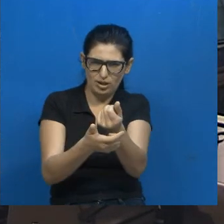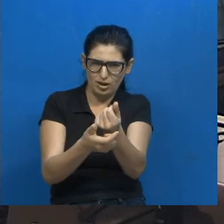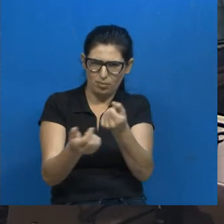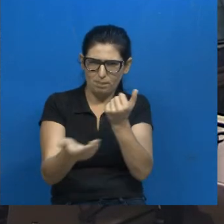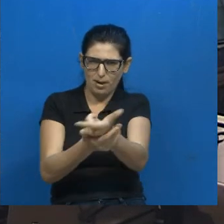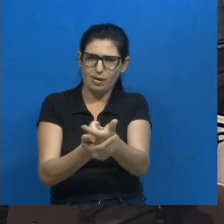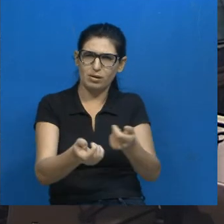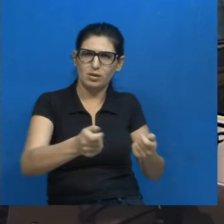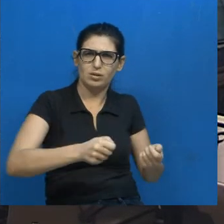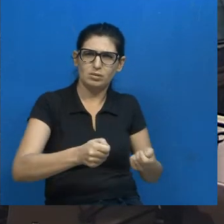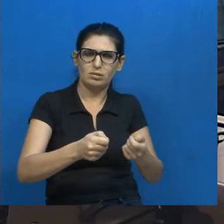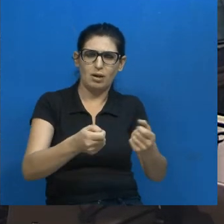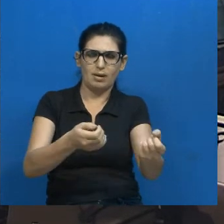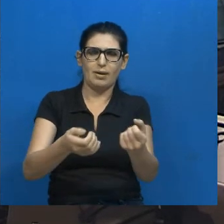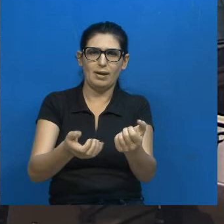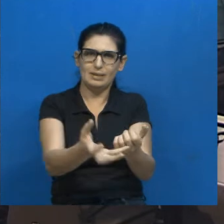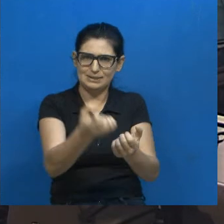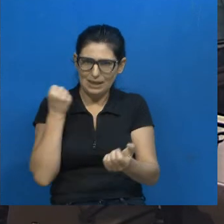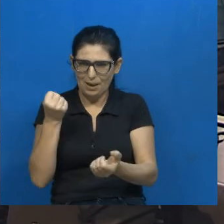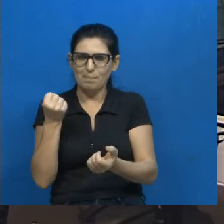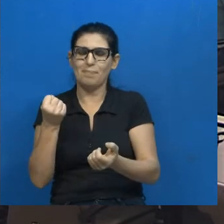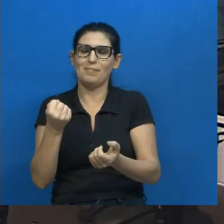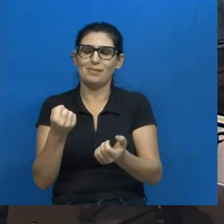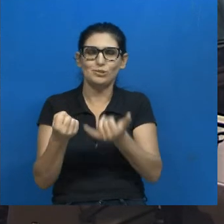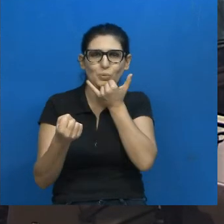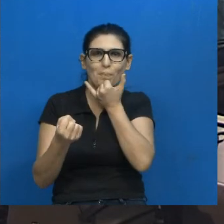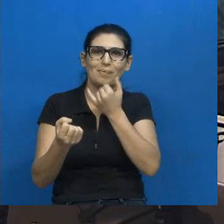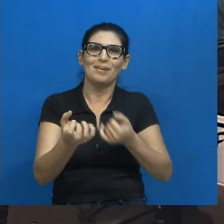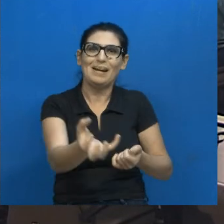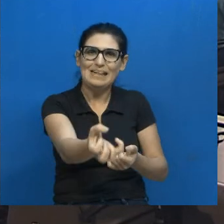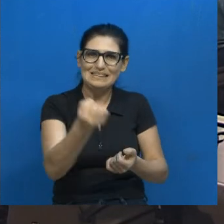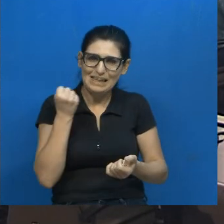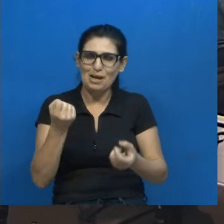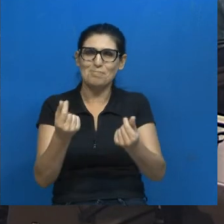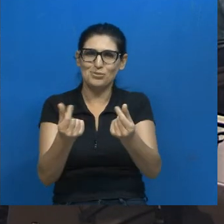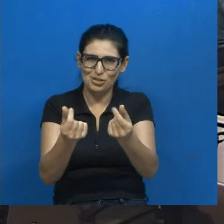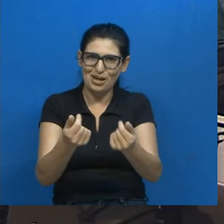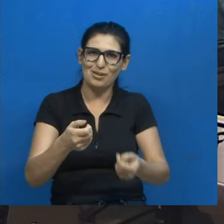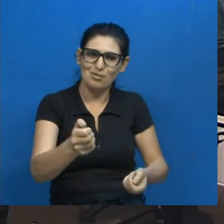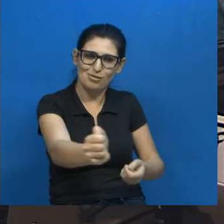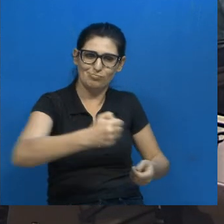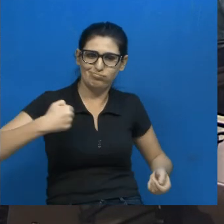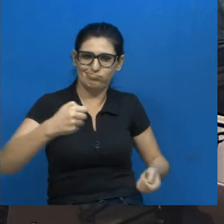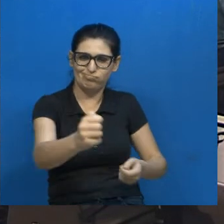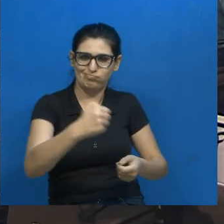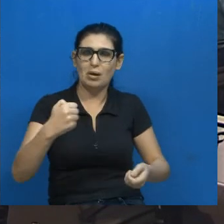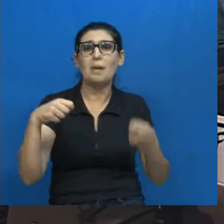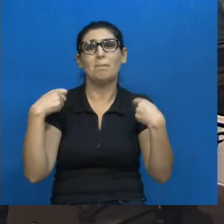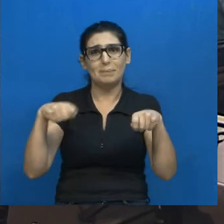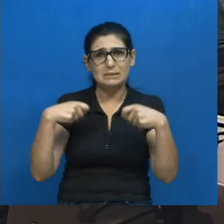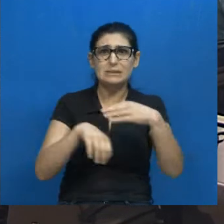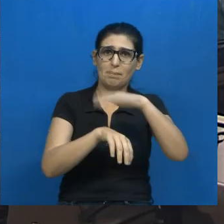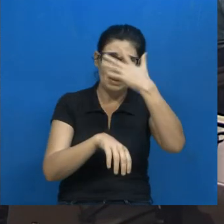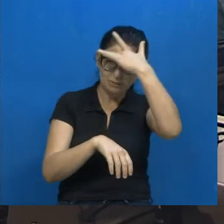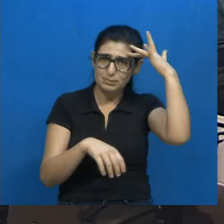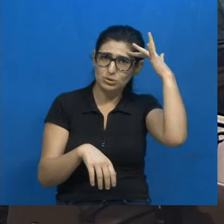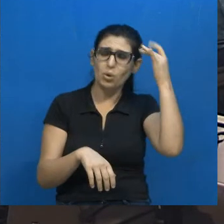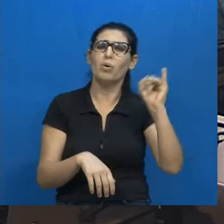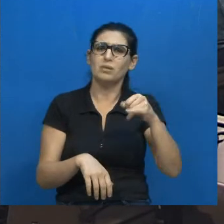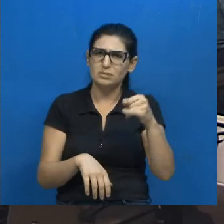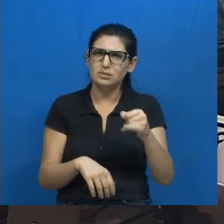eu acho que uma audiência só não vai ser possível, ter mais discussões. Então, essa é a reivindicação que está saindo